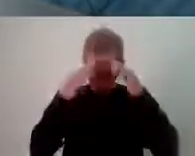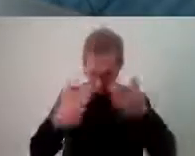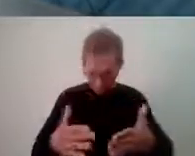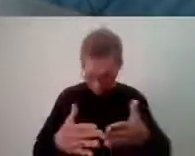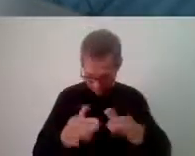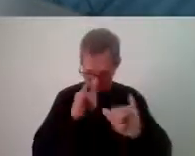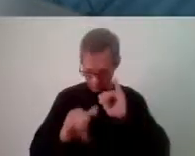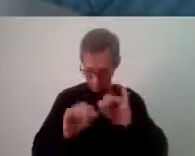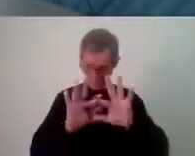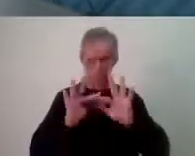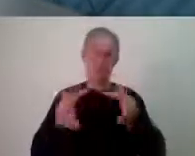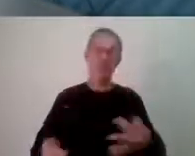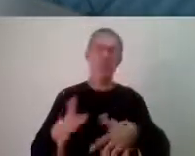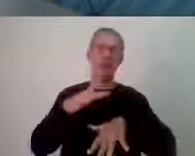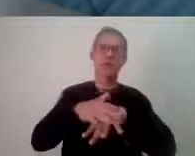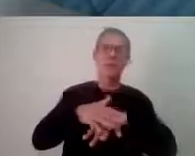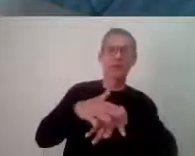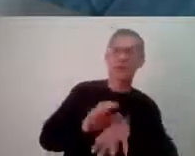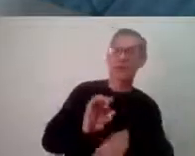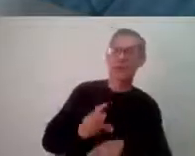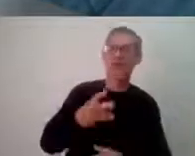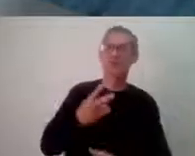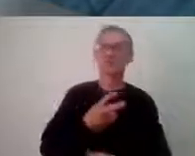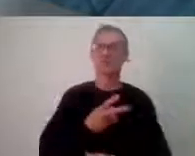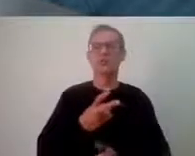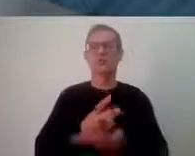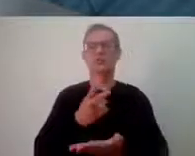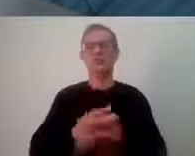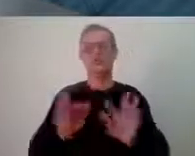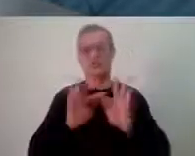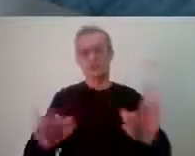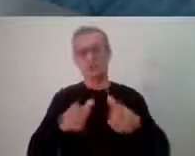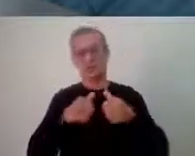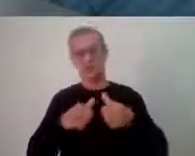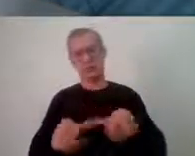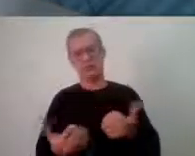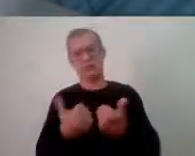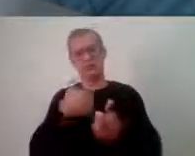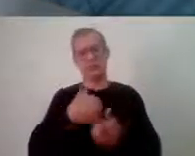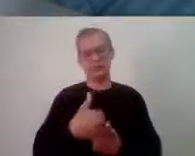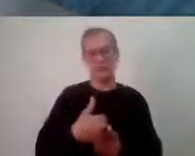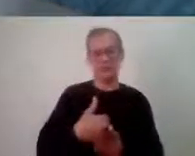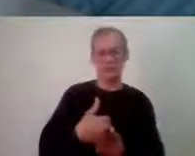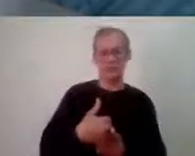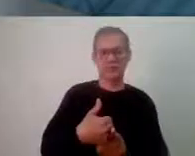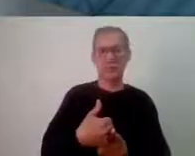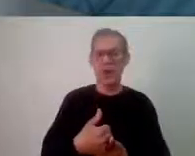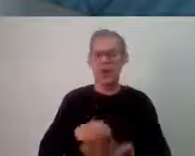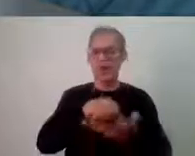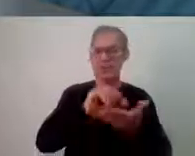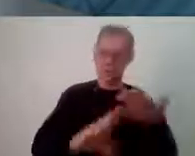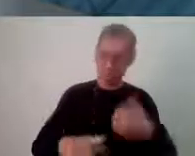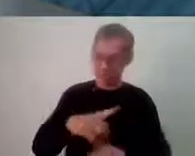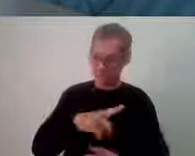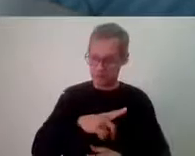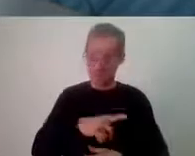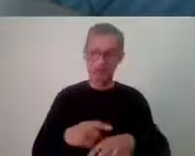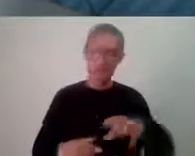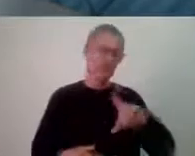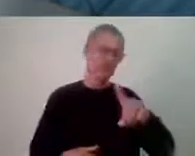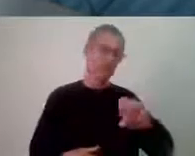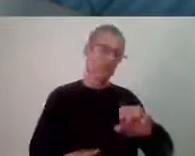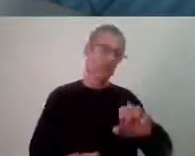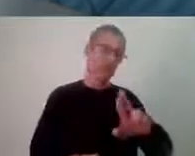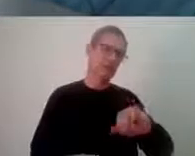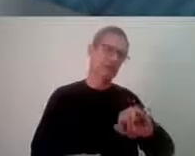pequenos detalhes. Matemática não é só você pegando as funções que está ali e substituindo. O exercício, ele te deu a derivada